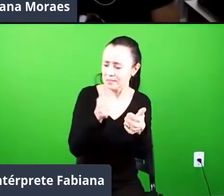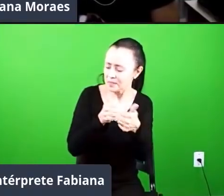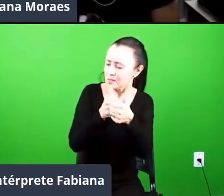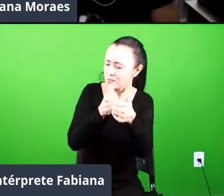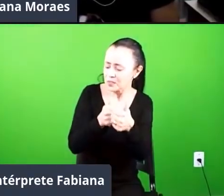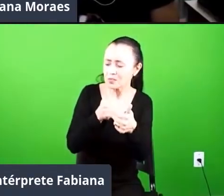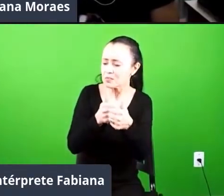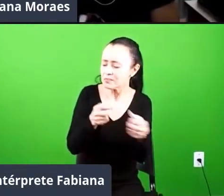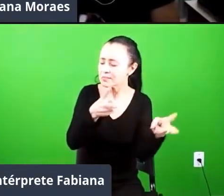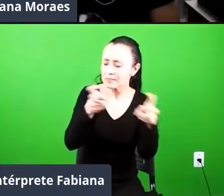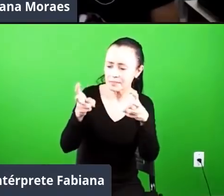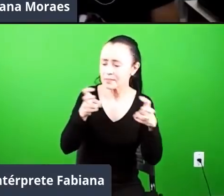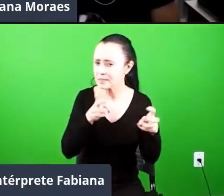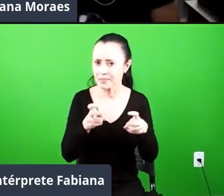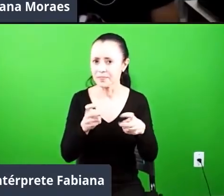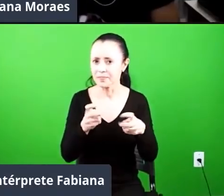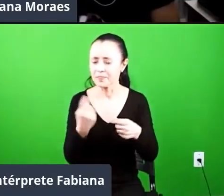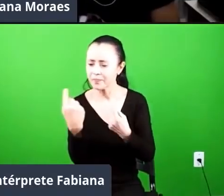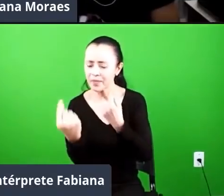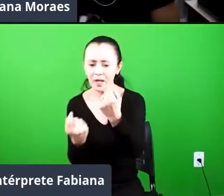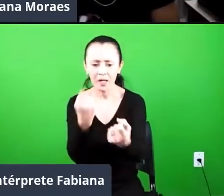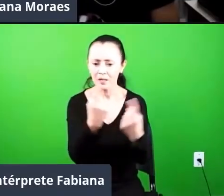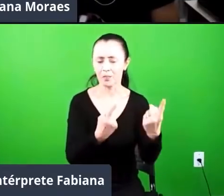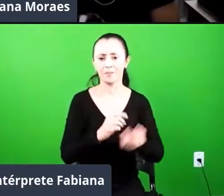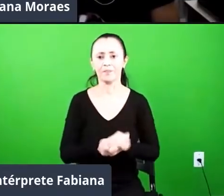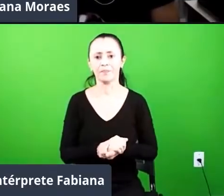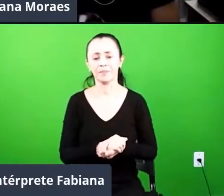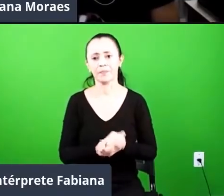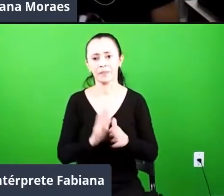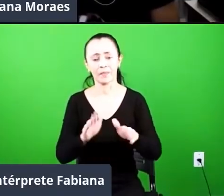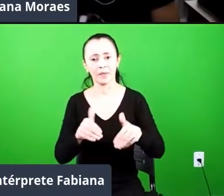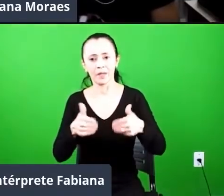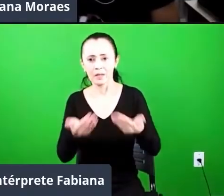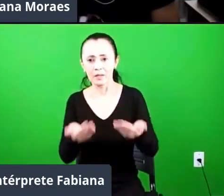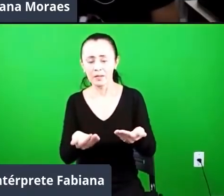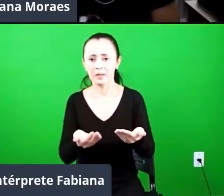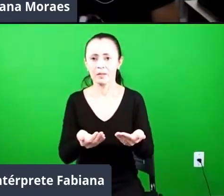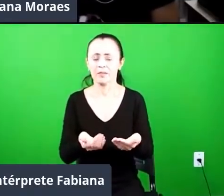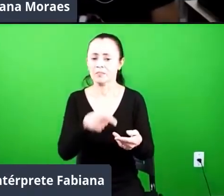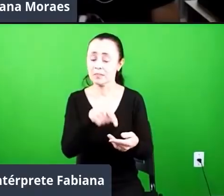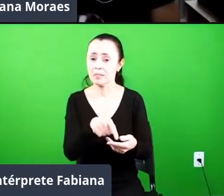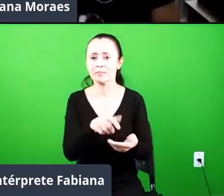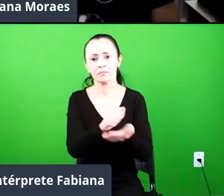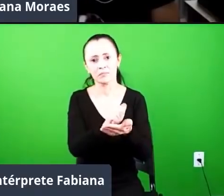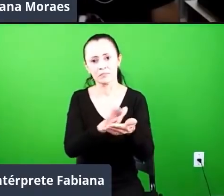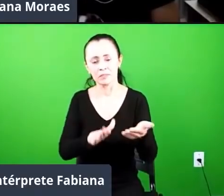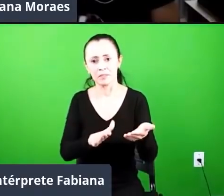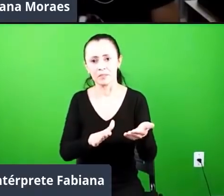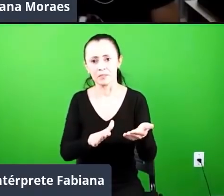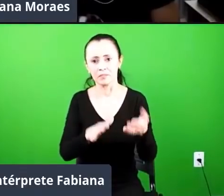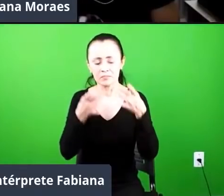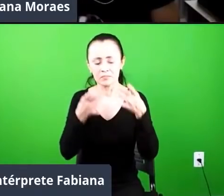aluno. Bem, nesse sentido, gente, a realização de atividades presenciais, os estudos mostram,